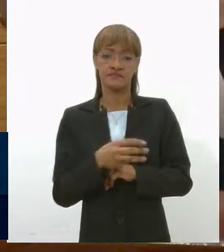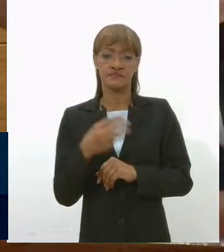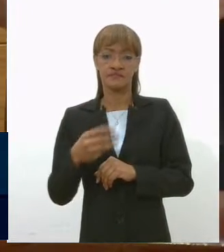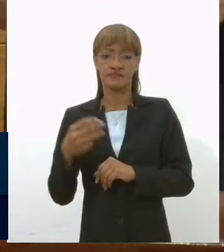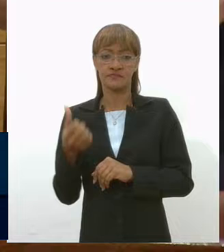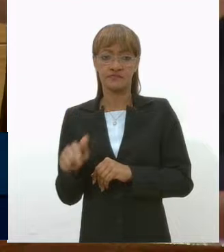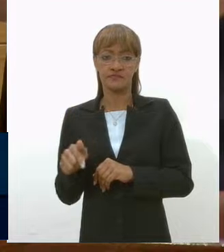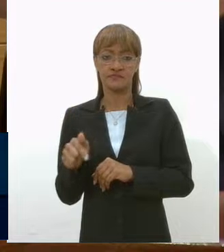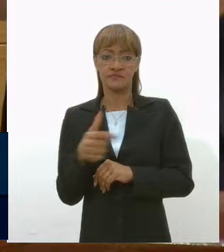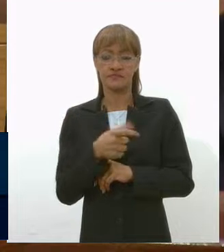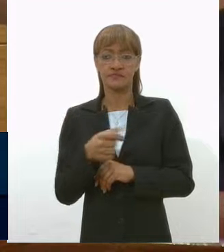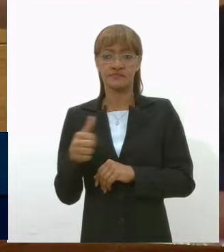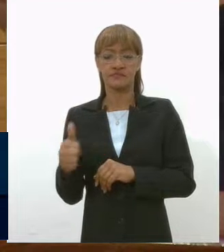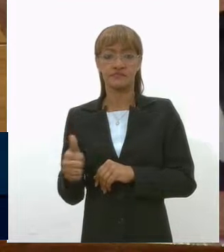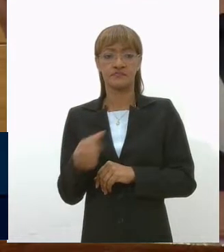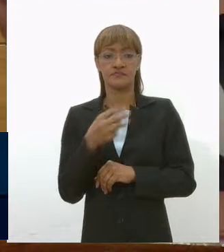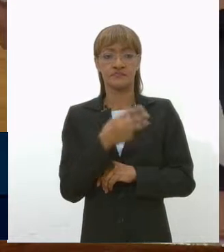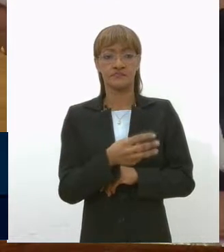337/2021 e